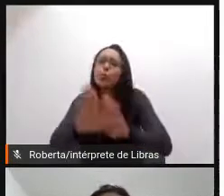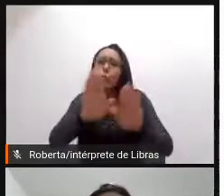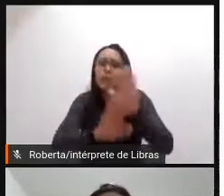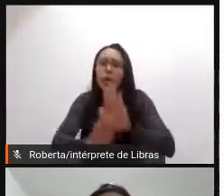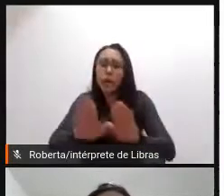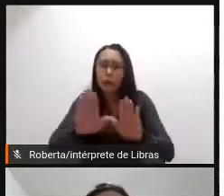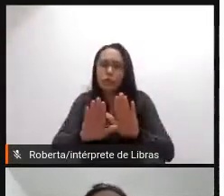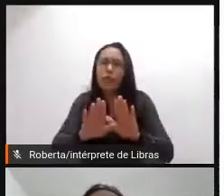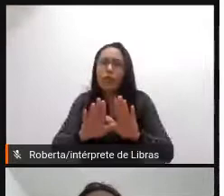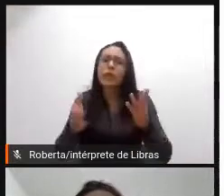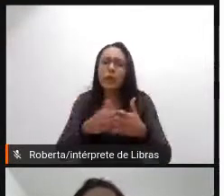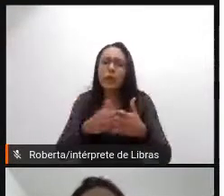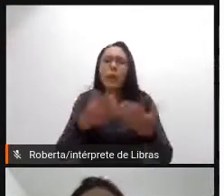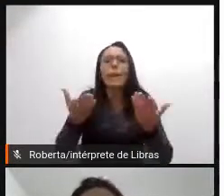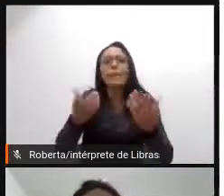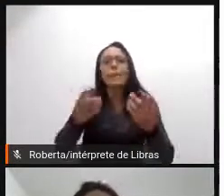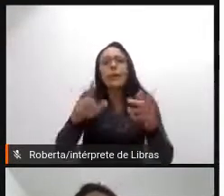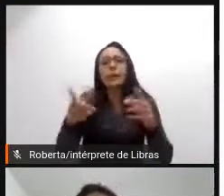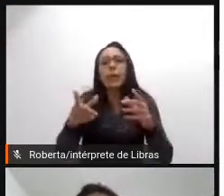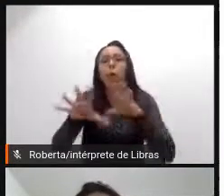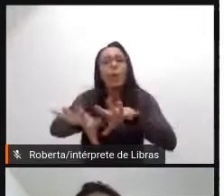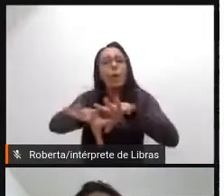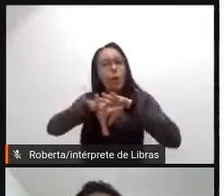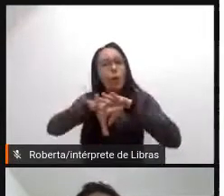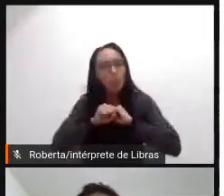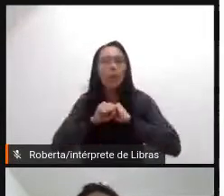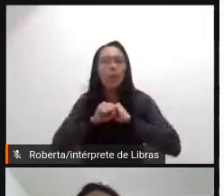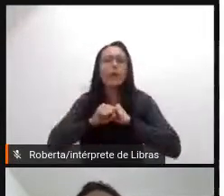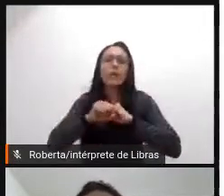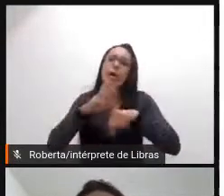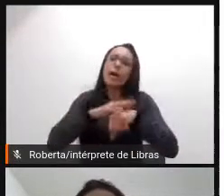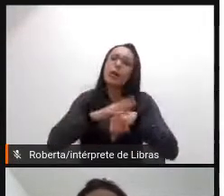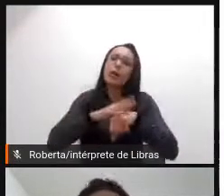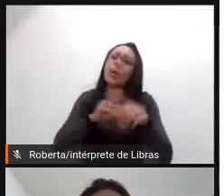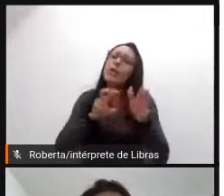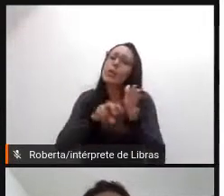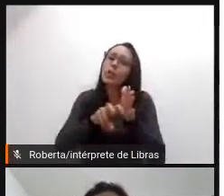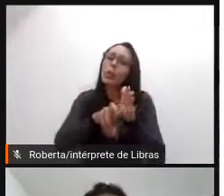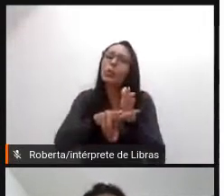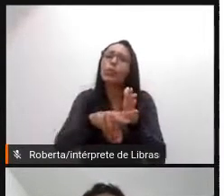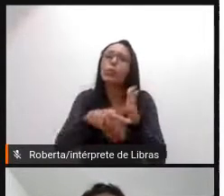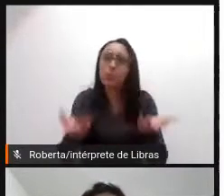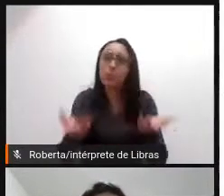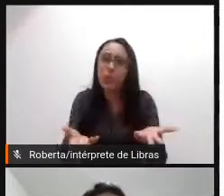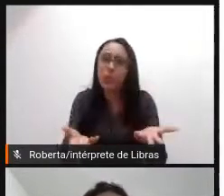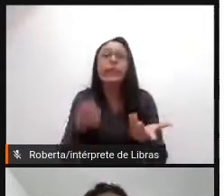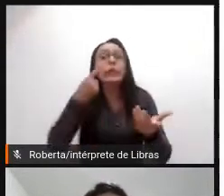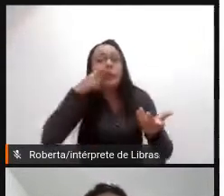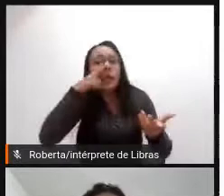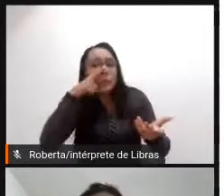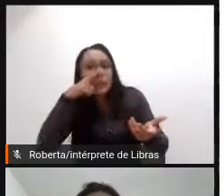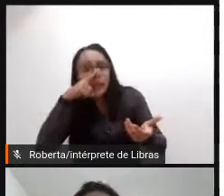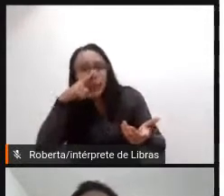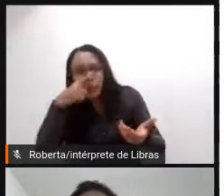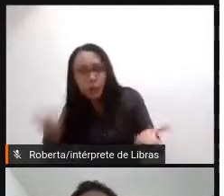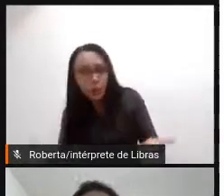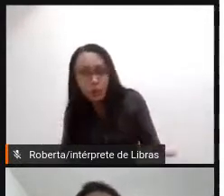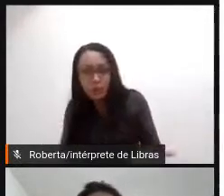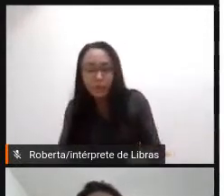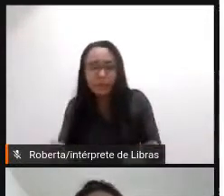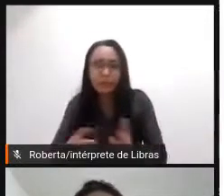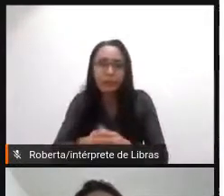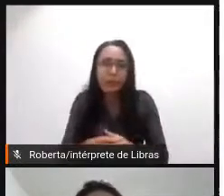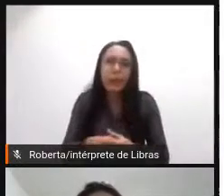adotar para não se infectar com esse vírus tão traiçoeiro, digamos assim, né? Que ele pode tanto